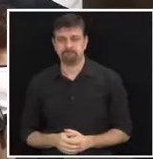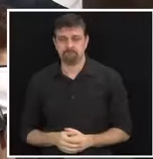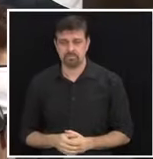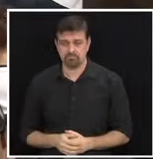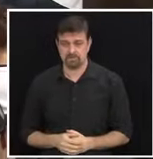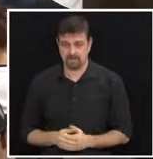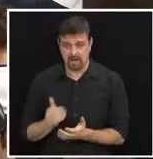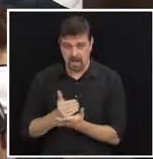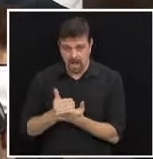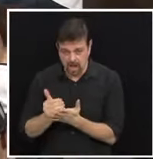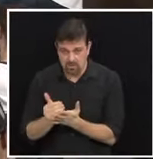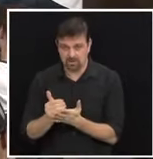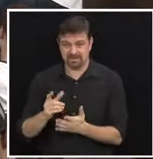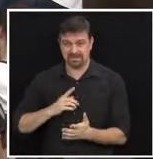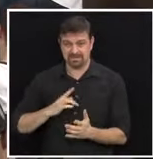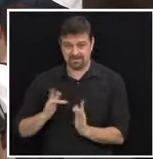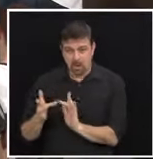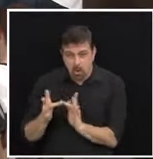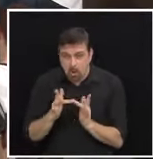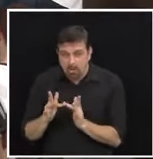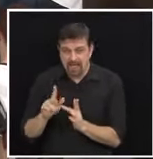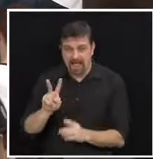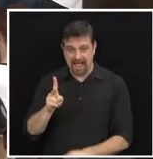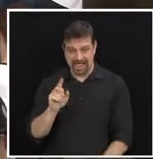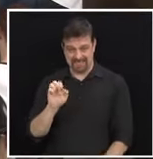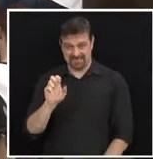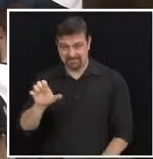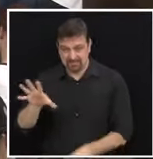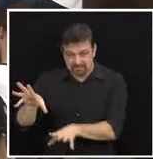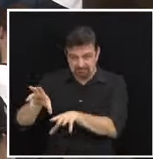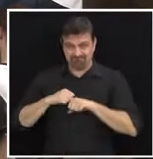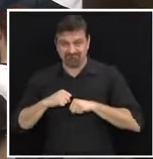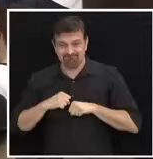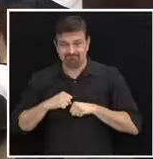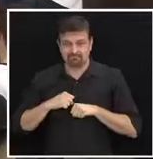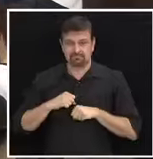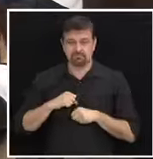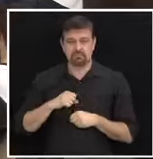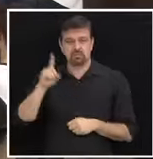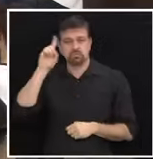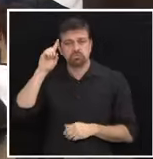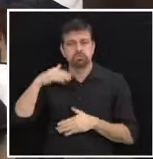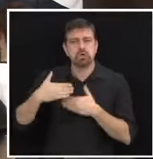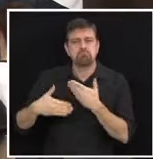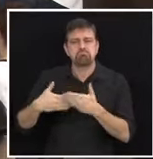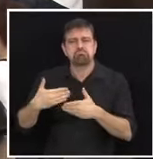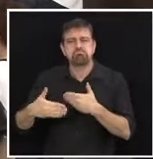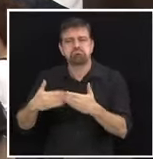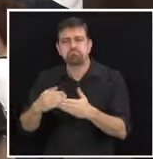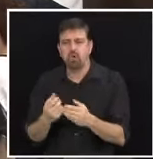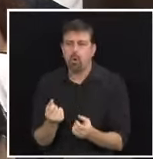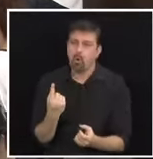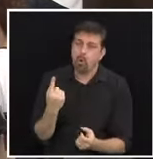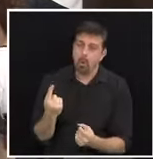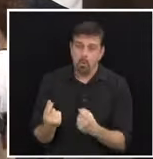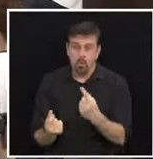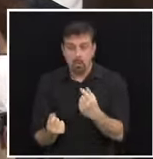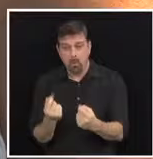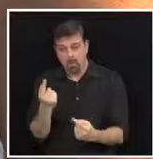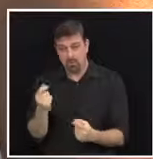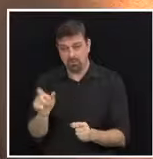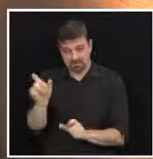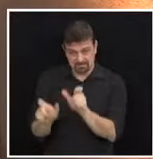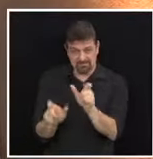a partir do momento que você se infecta com o HIV, alguns dias depois, uma pequena porcentagem da